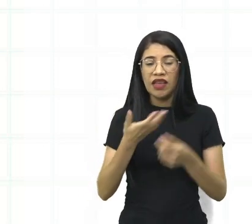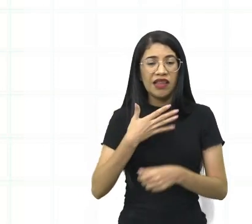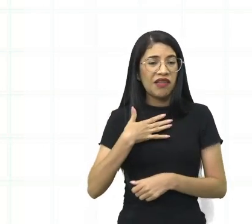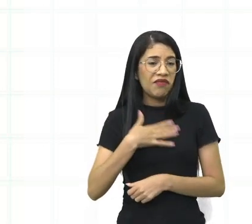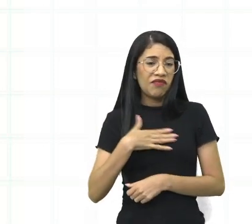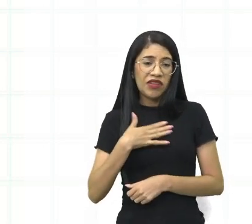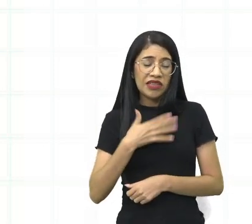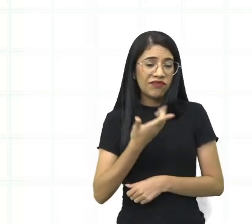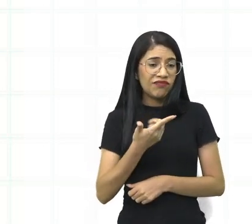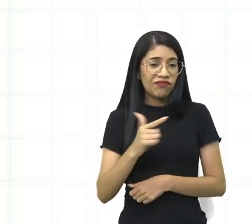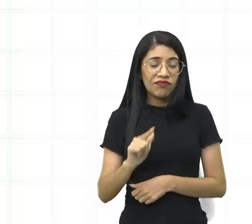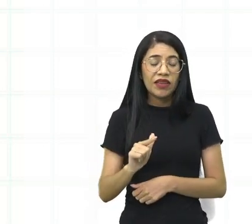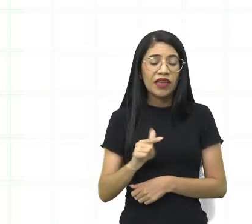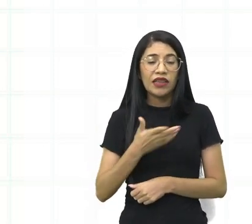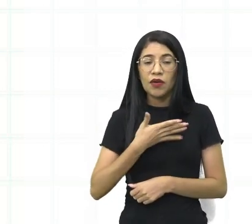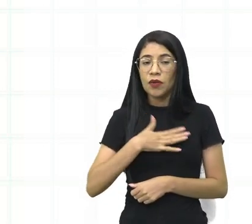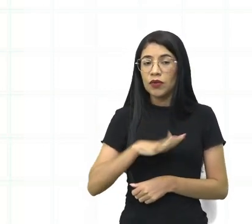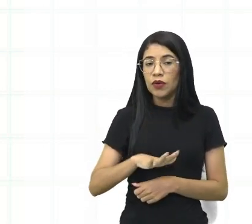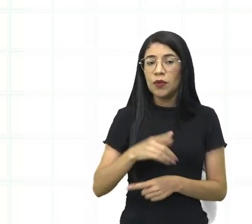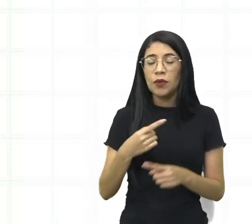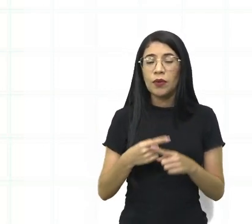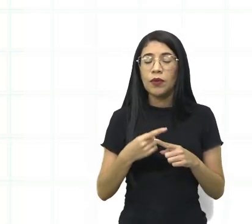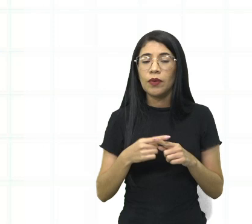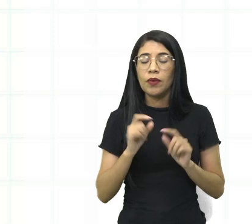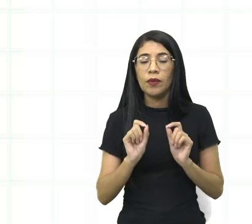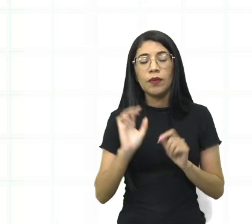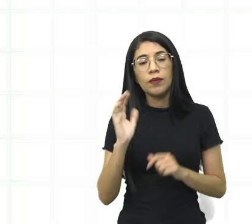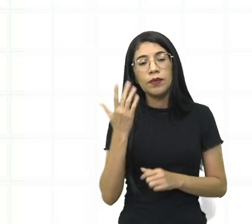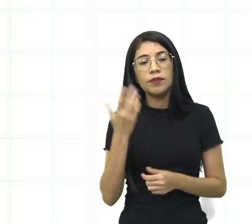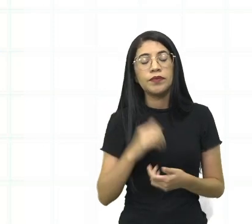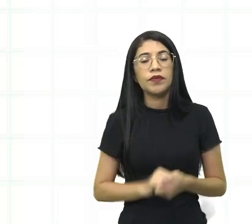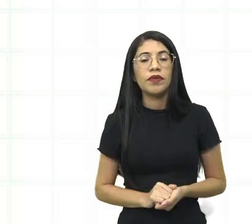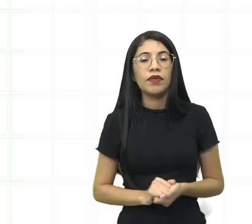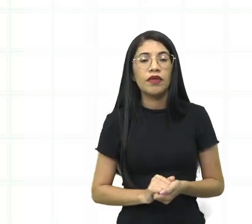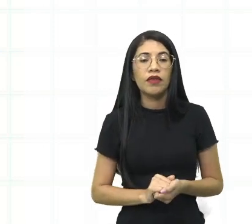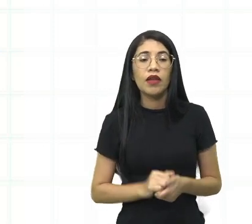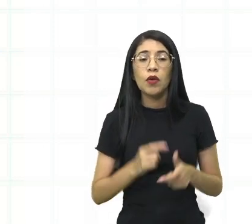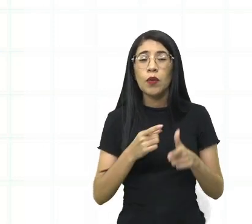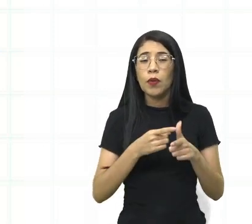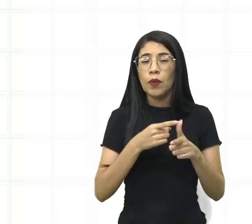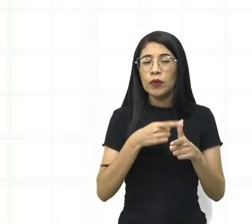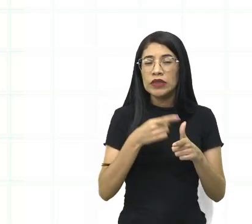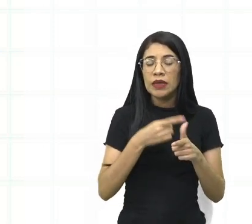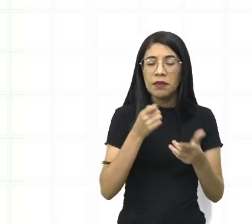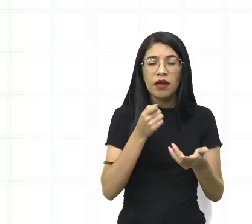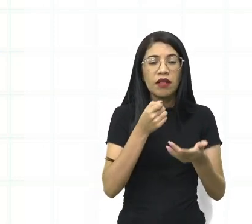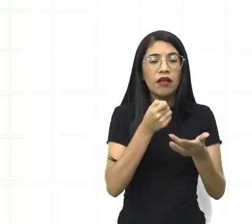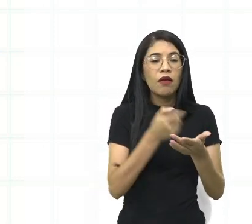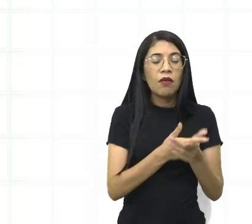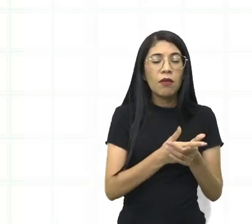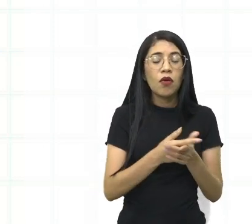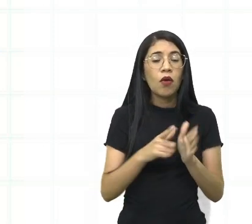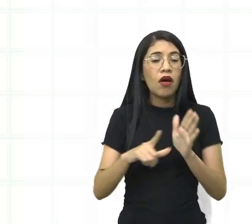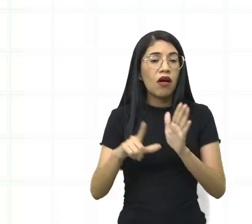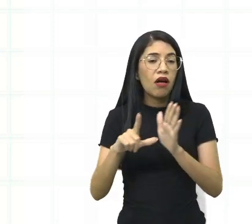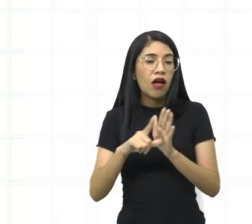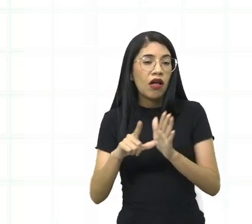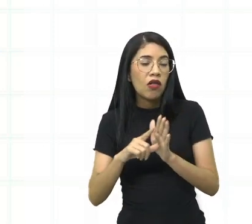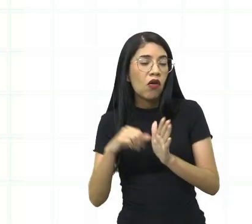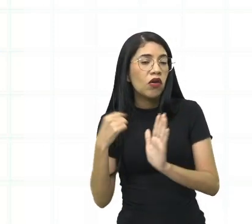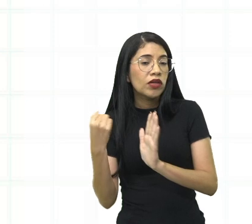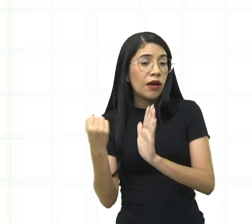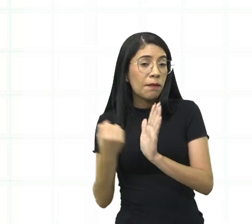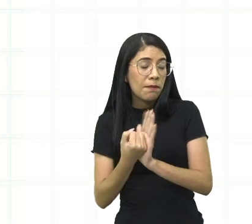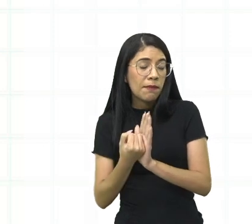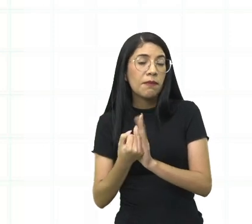Insatisfeita. Já vem falando qual é a satisfação dela. O sapato, ela diz aonde ela comprou, qual a